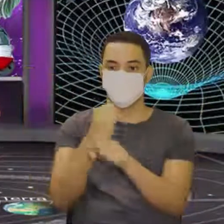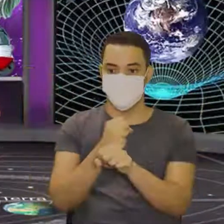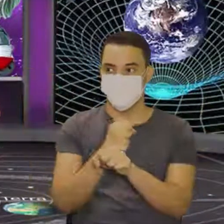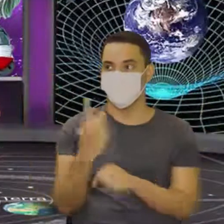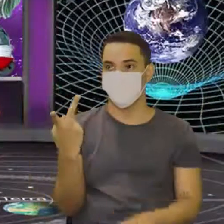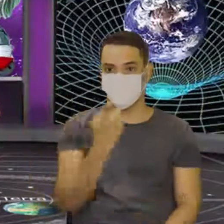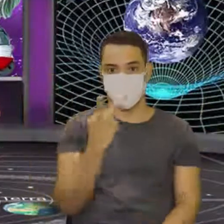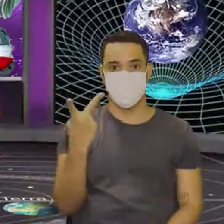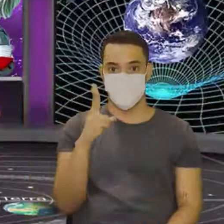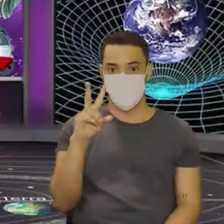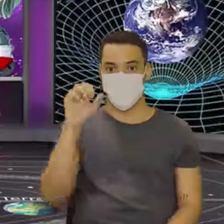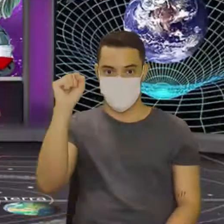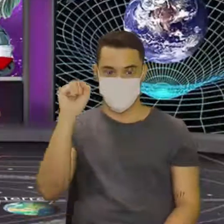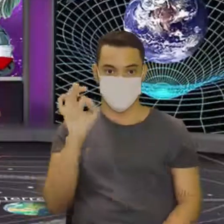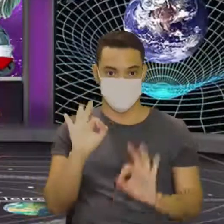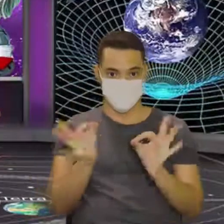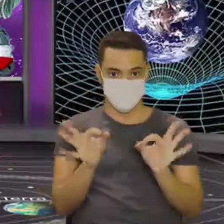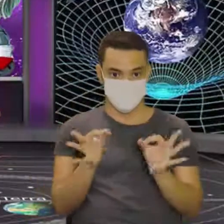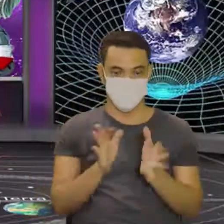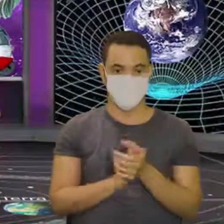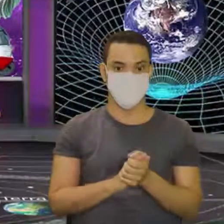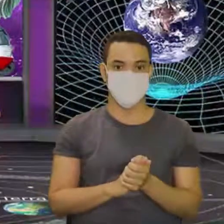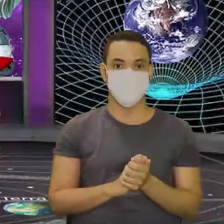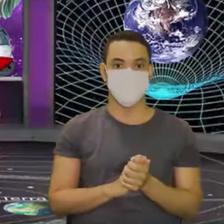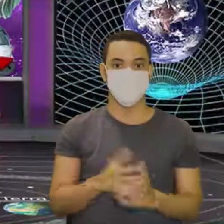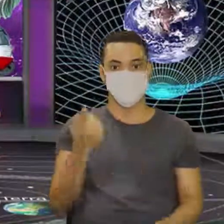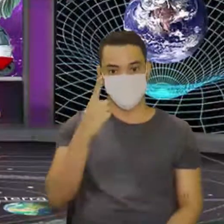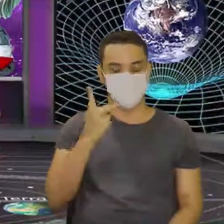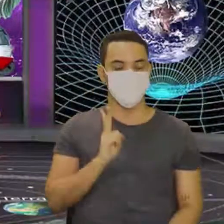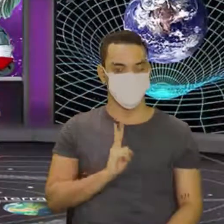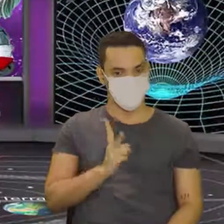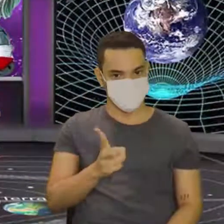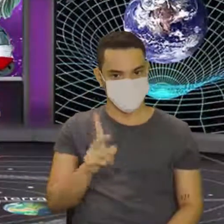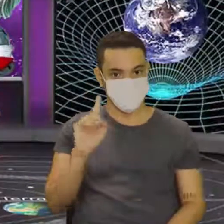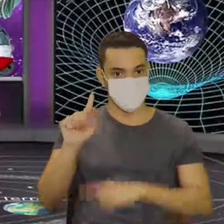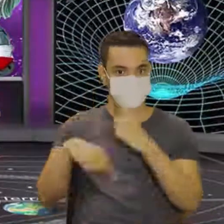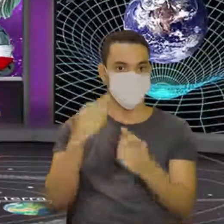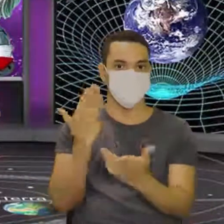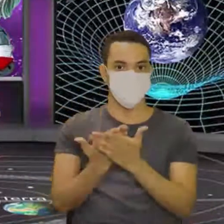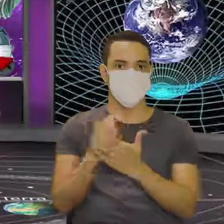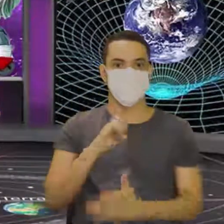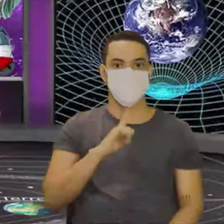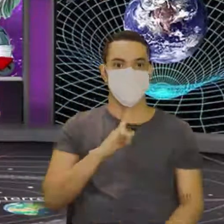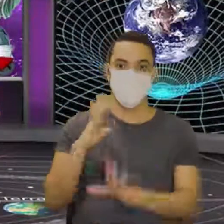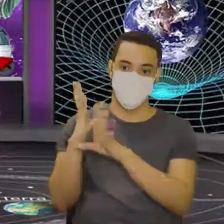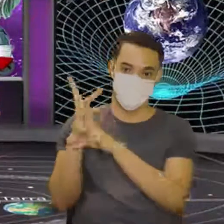e também uma potência, ok? Pessoal, olha só, fiquem comigo que na próxima aula tem